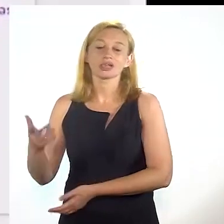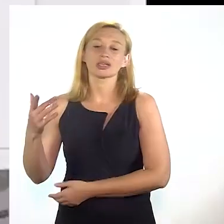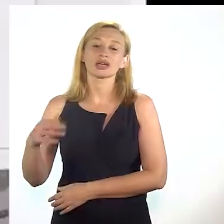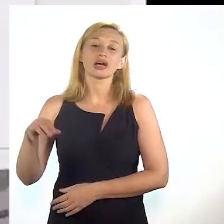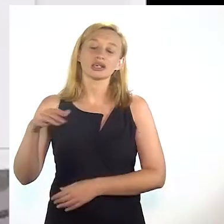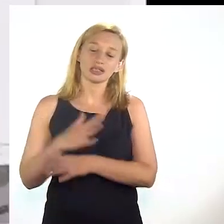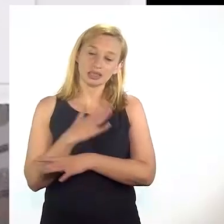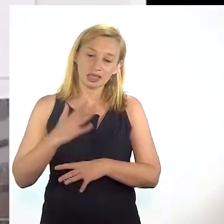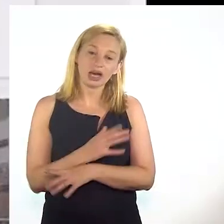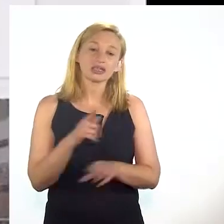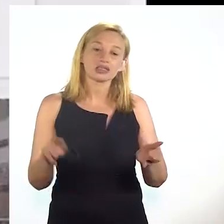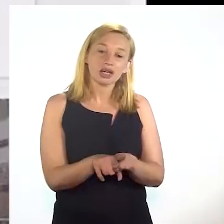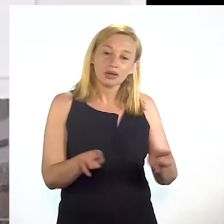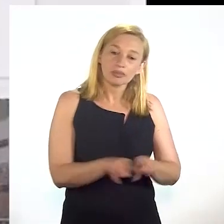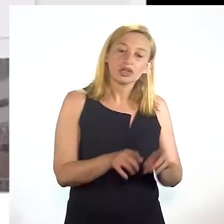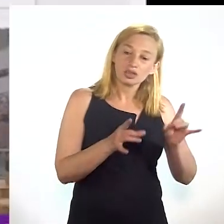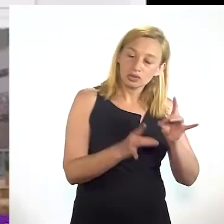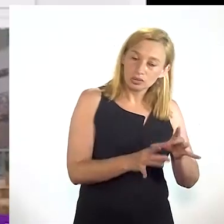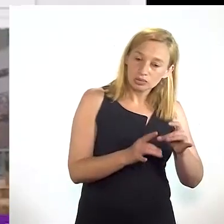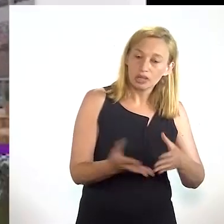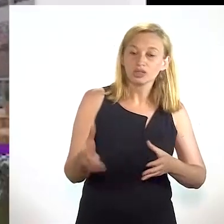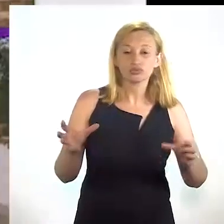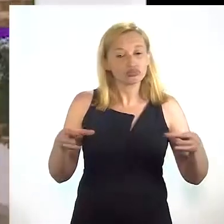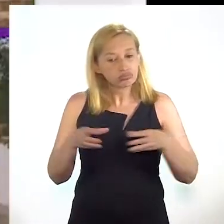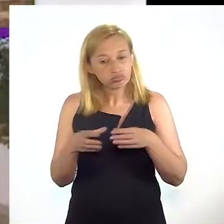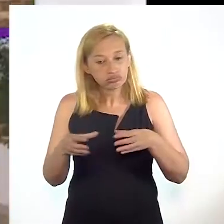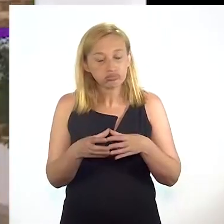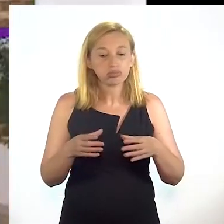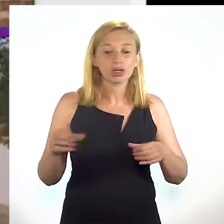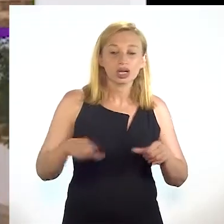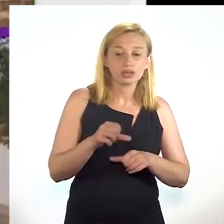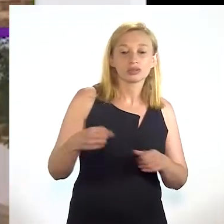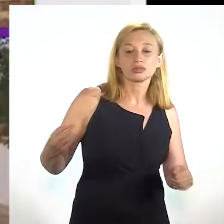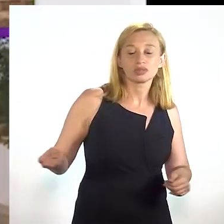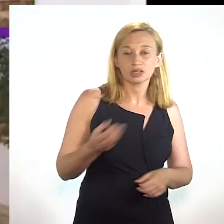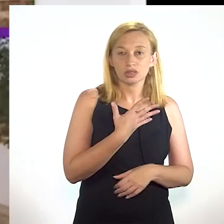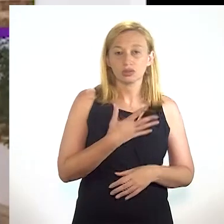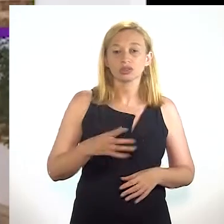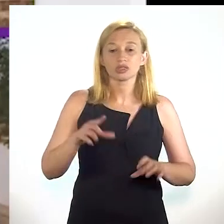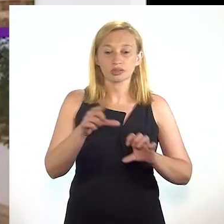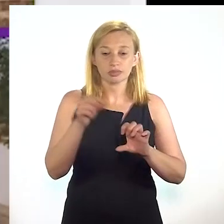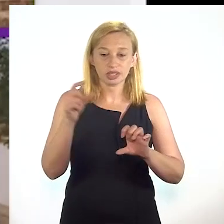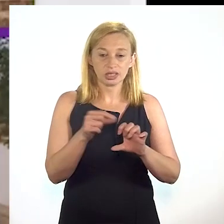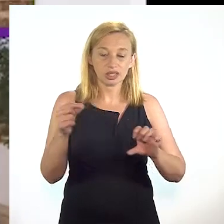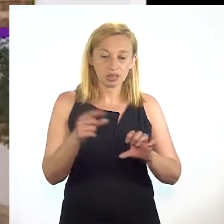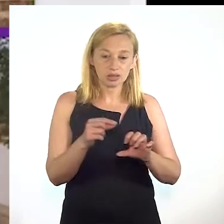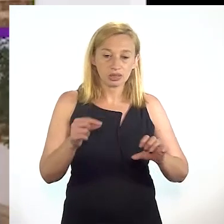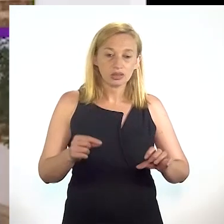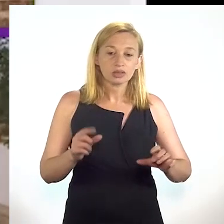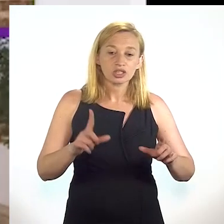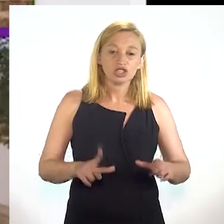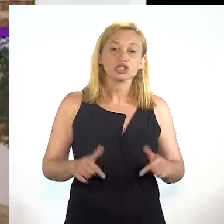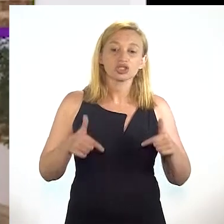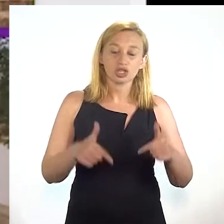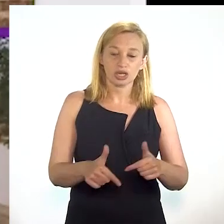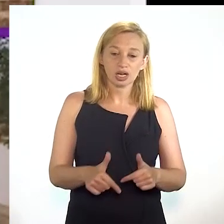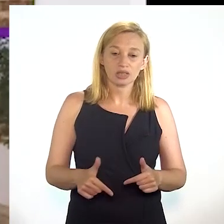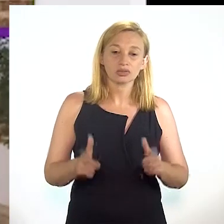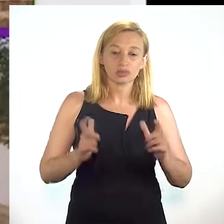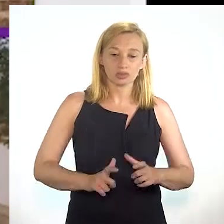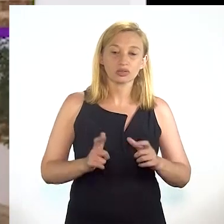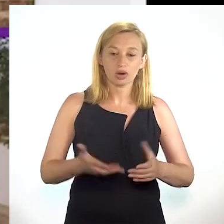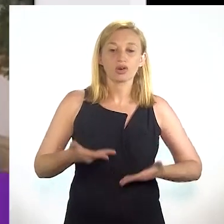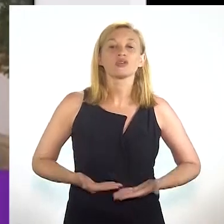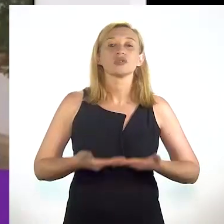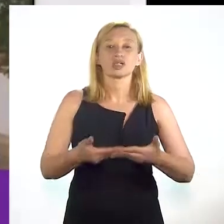para a cidade. O objetivo do comércio também é ser um comércio colaborativo, um comércio inovador, trazer os empreendedores para ocupar